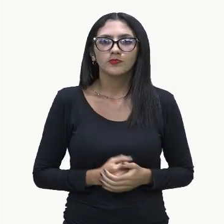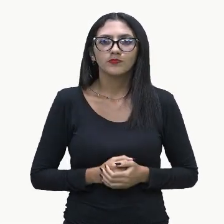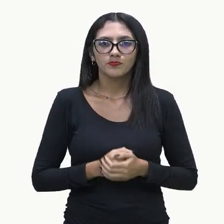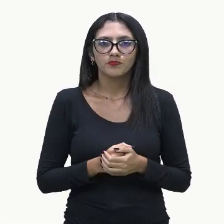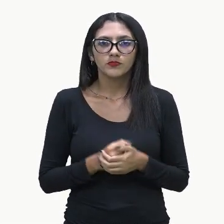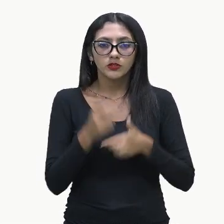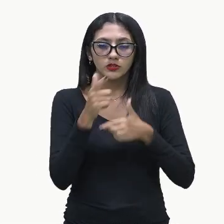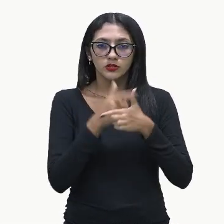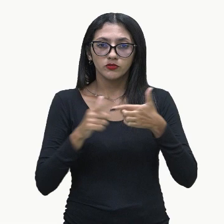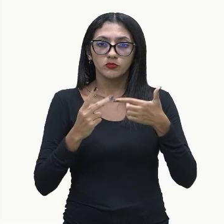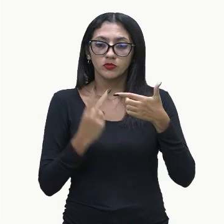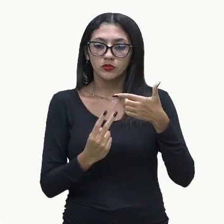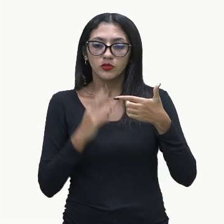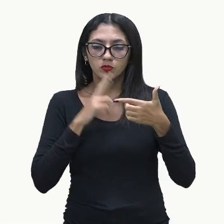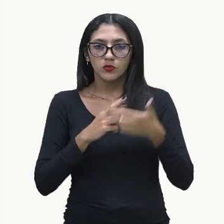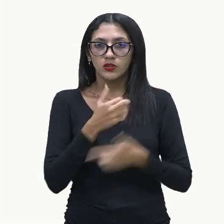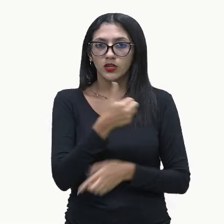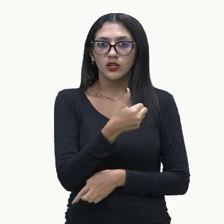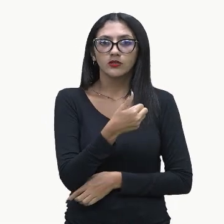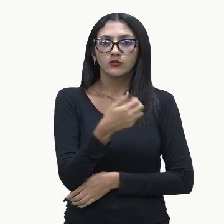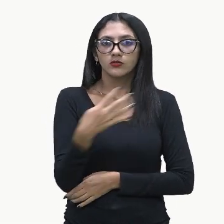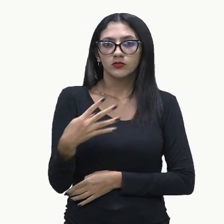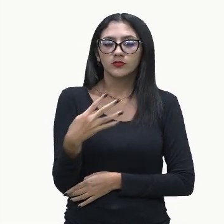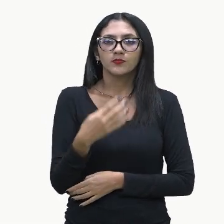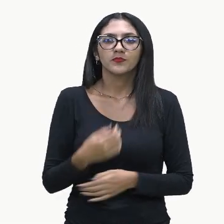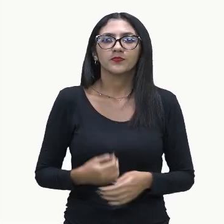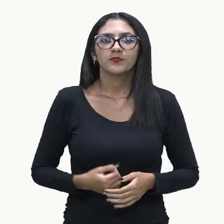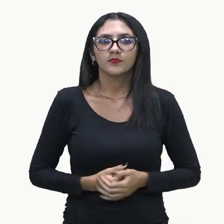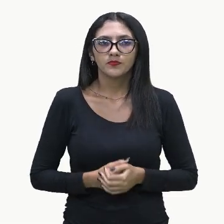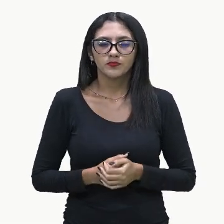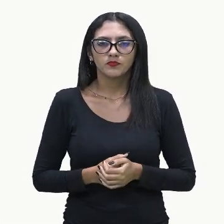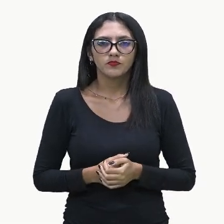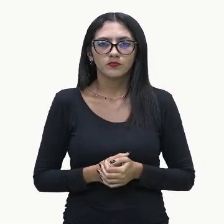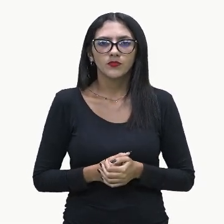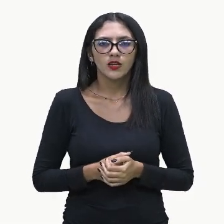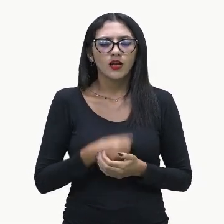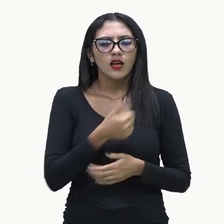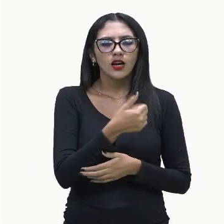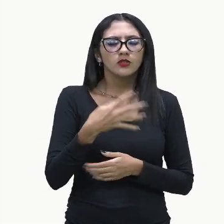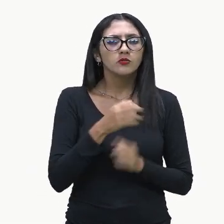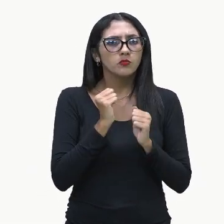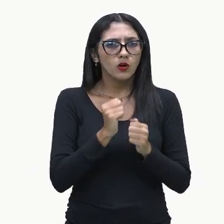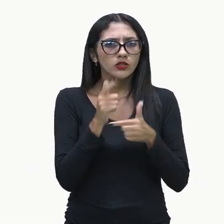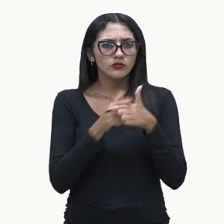2, 14. 14 ainda dá para dividir por 2?